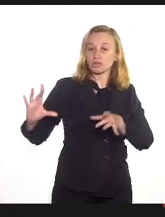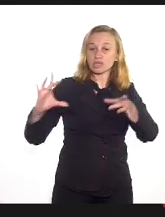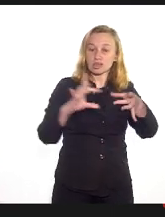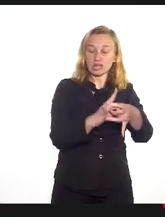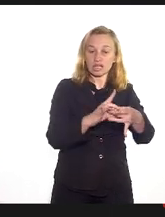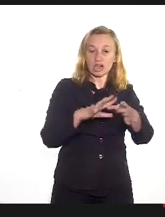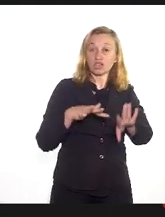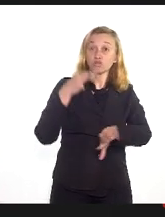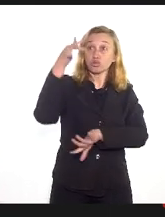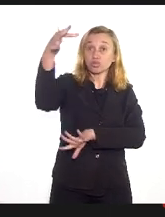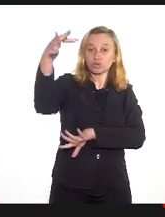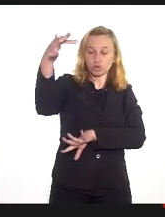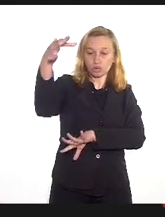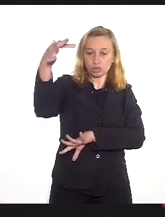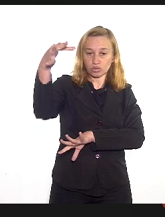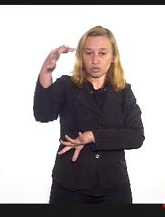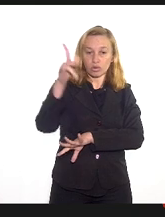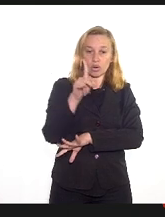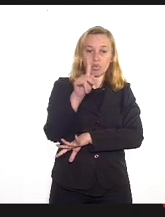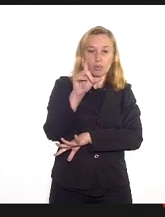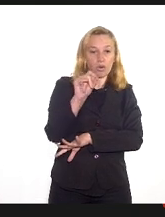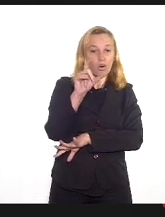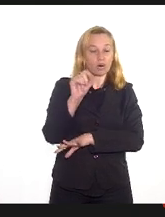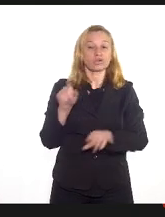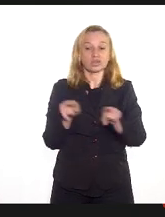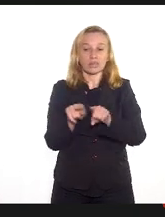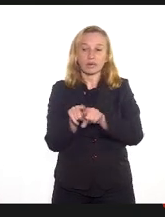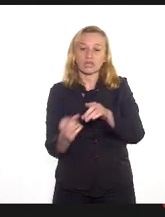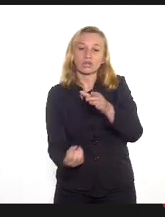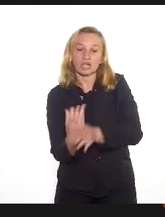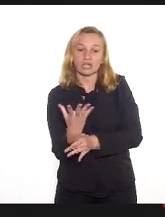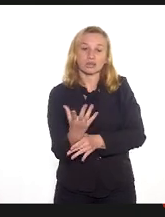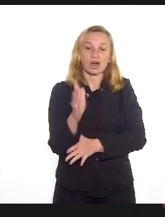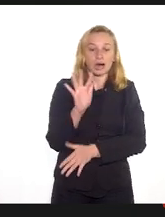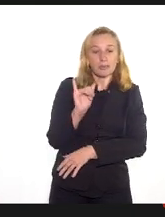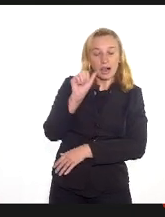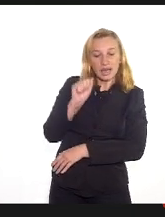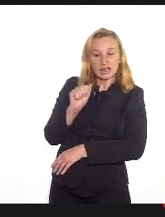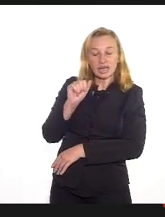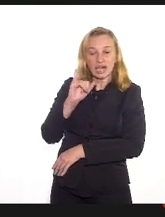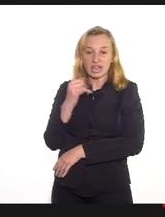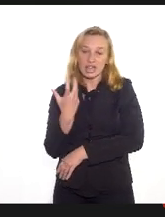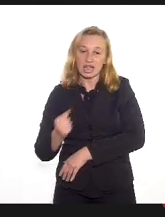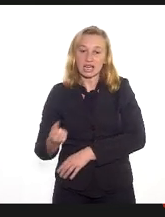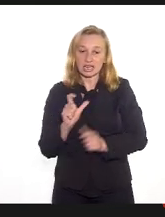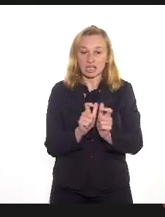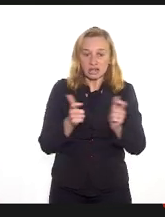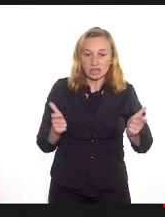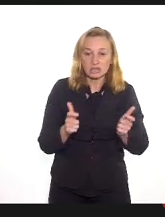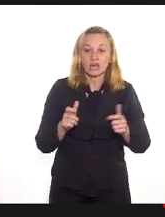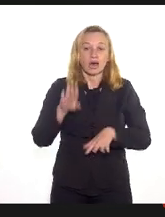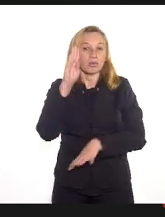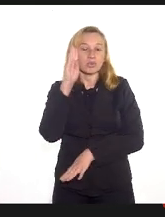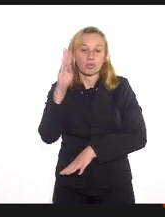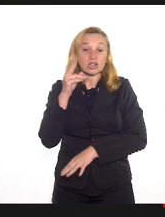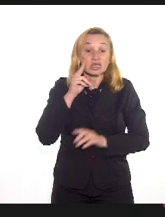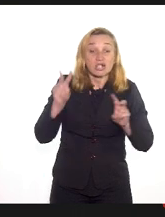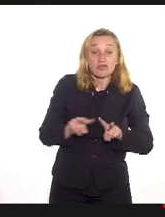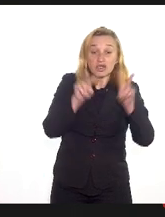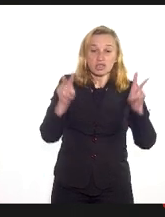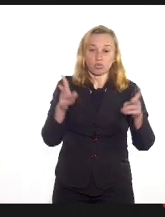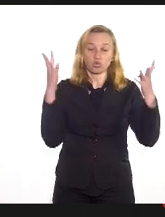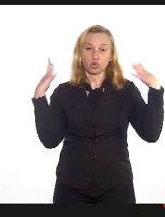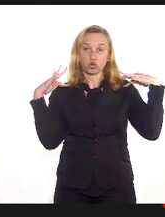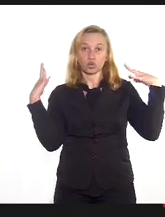a futuros polos que também já estão surgindo, como da Baía da Ilha Grande, principalmente nessa visão do